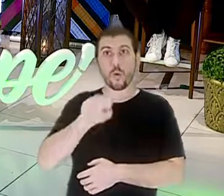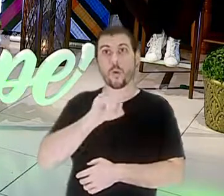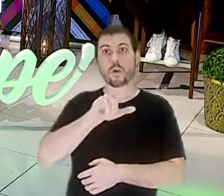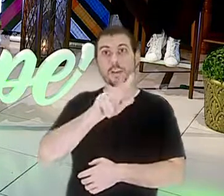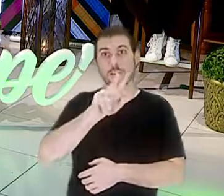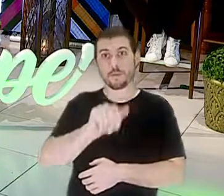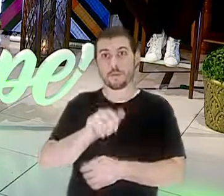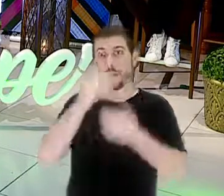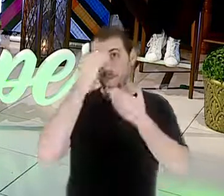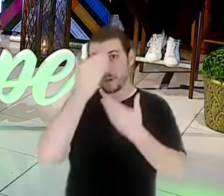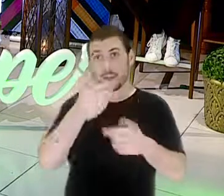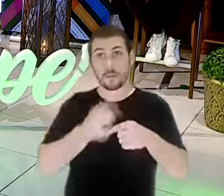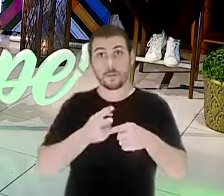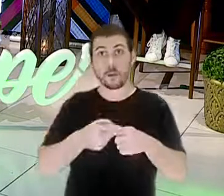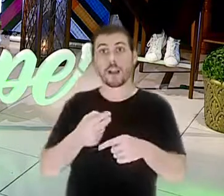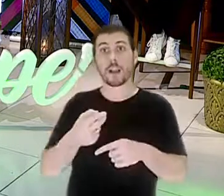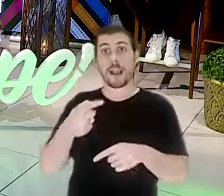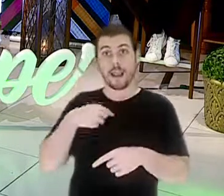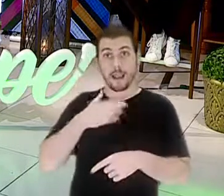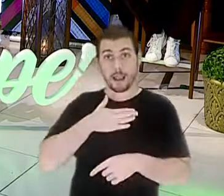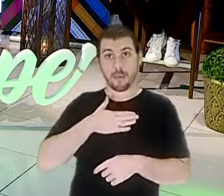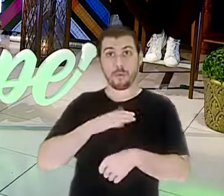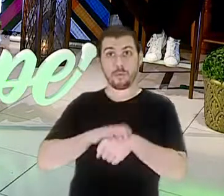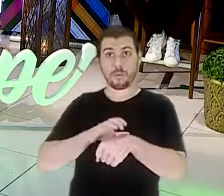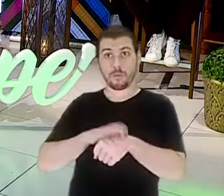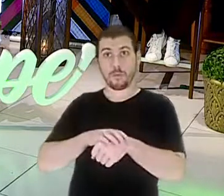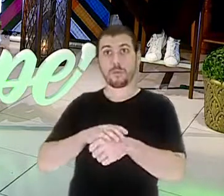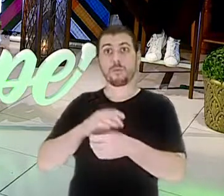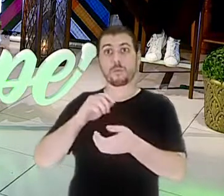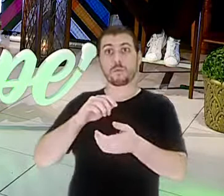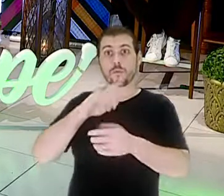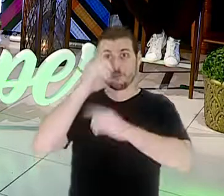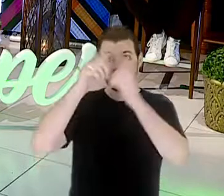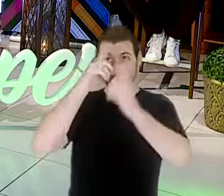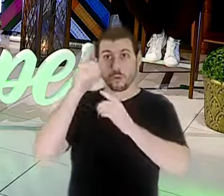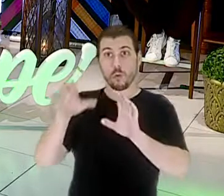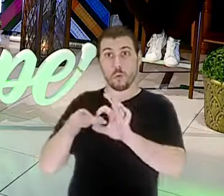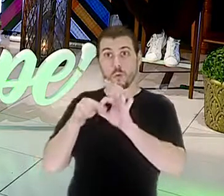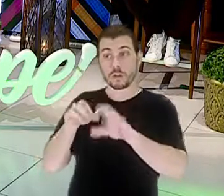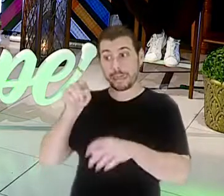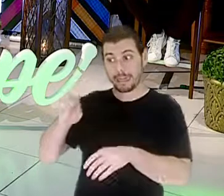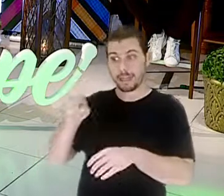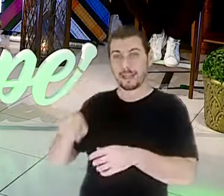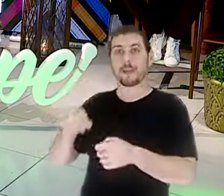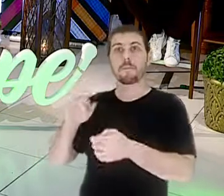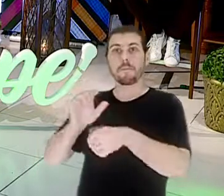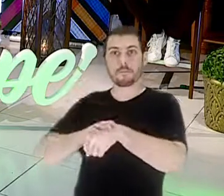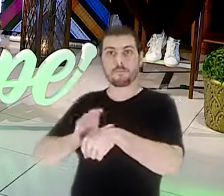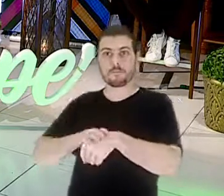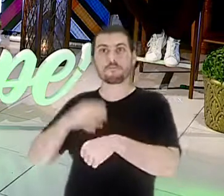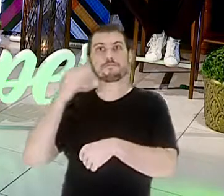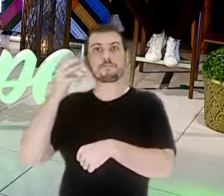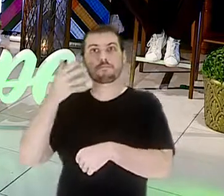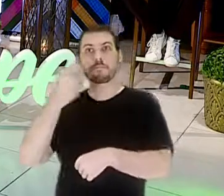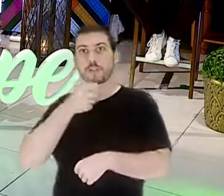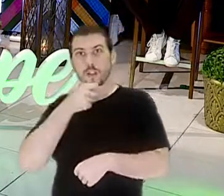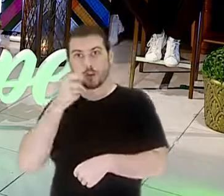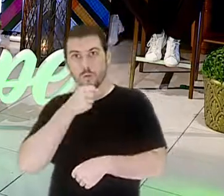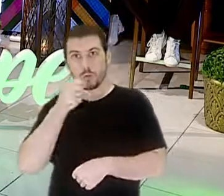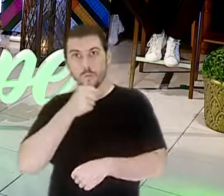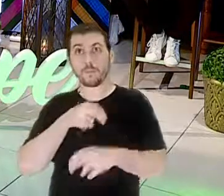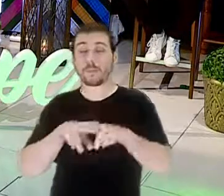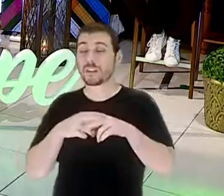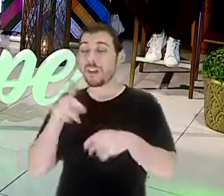minha, gravada pelo meu querido Davidson Silva, que faz parte de uma grande história e experiência com o filho pródigo. Mas também eu